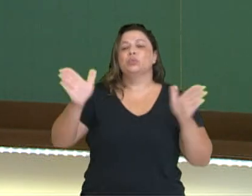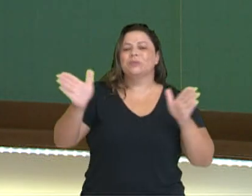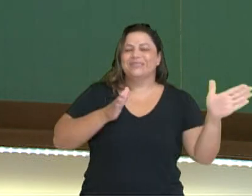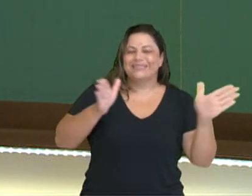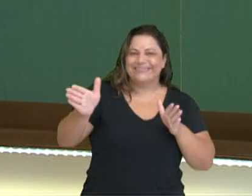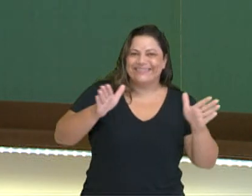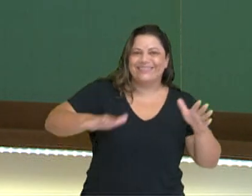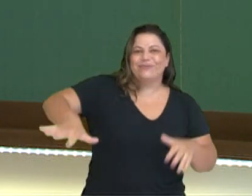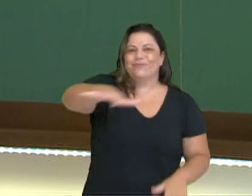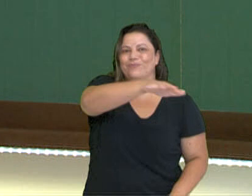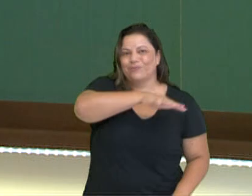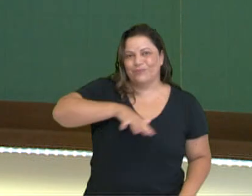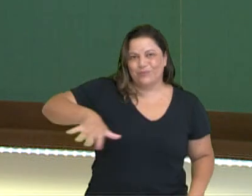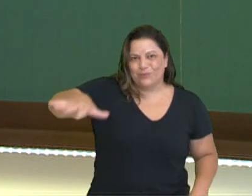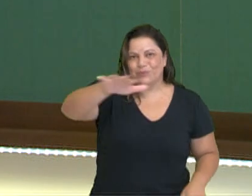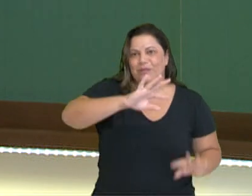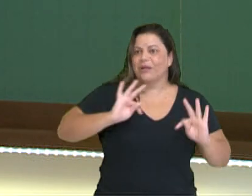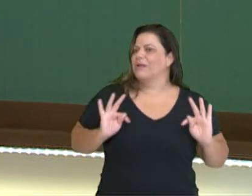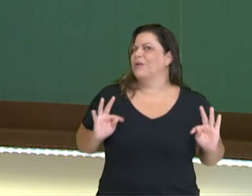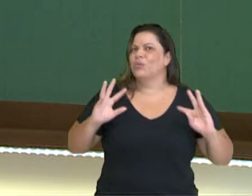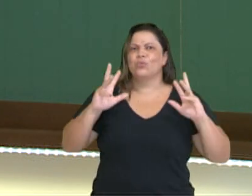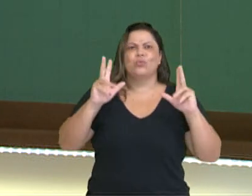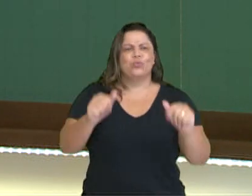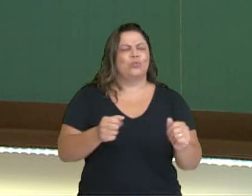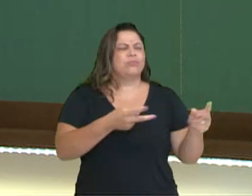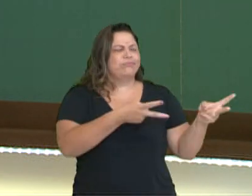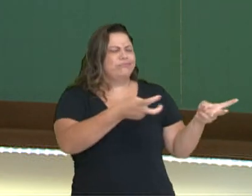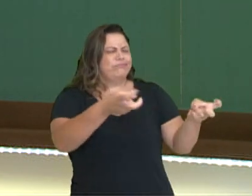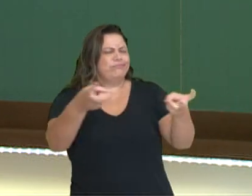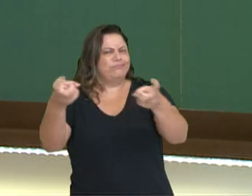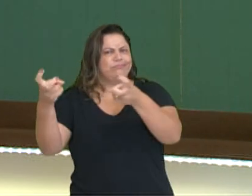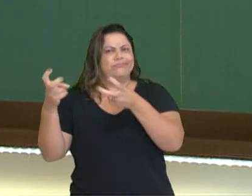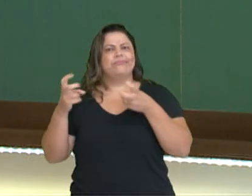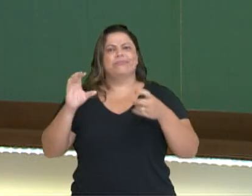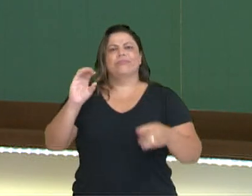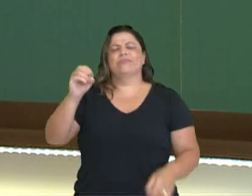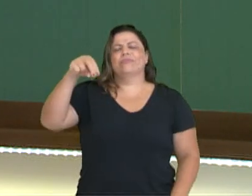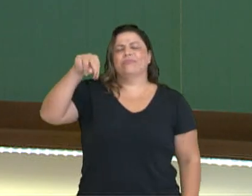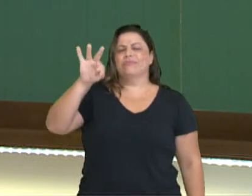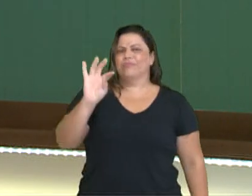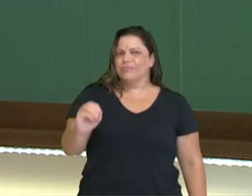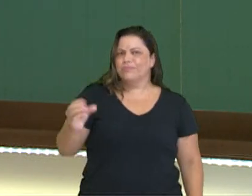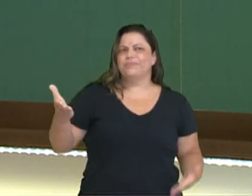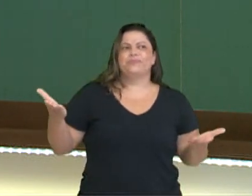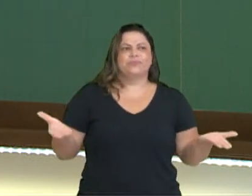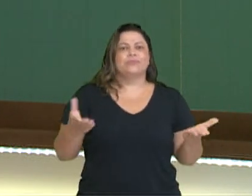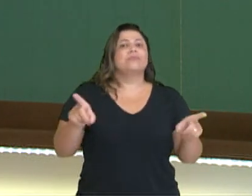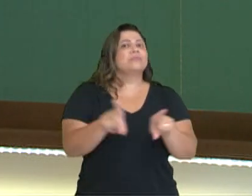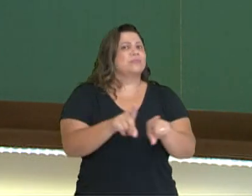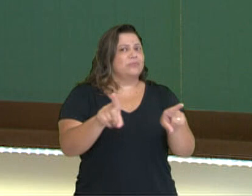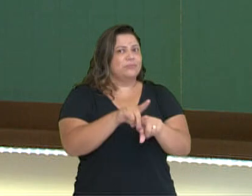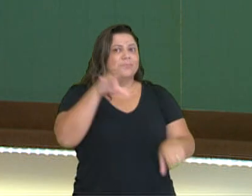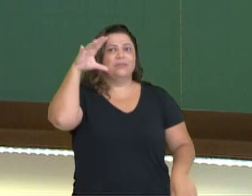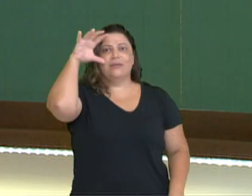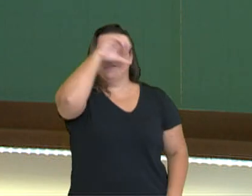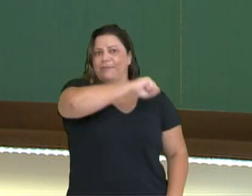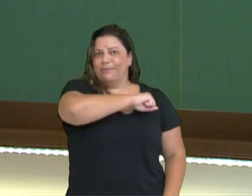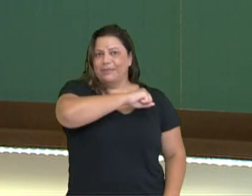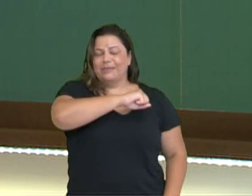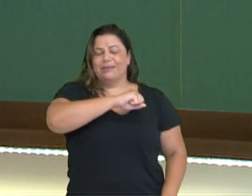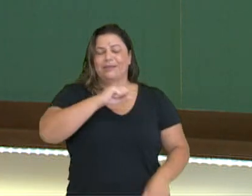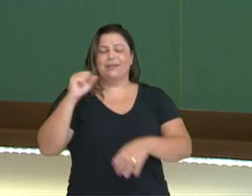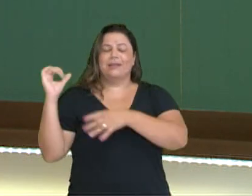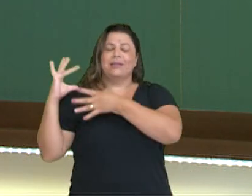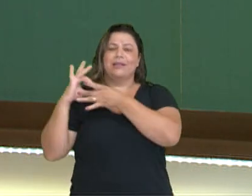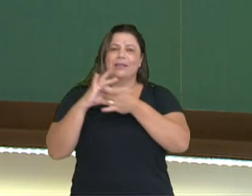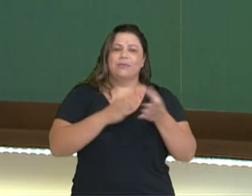o espaço. Tudo isso foi analisado nesse conto. Também a gente aprendeu sobre